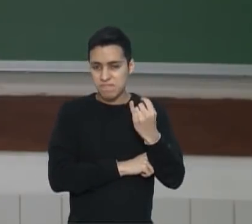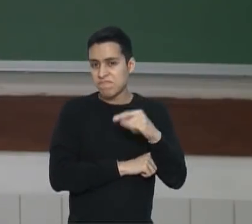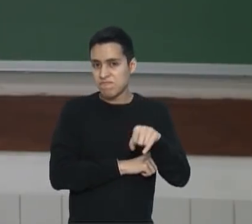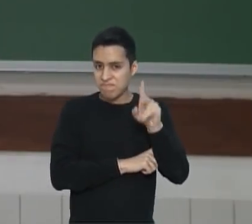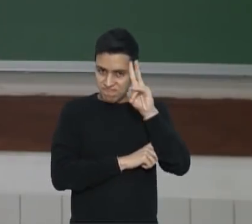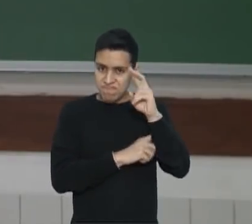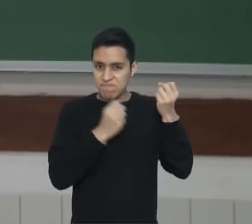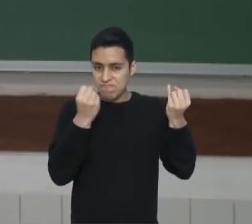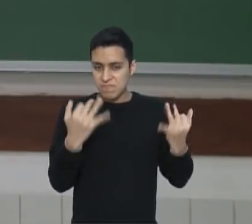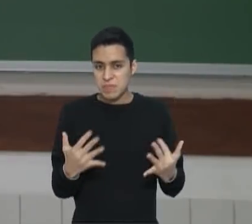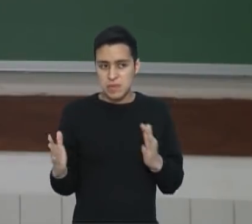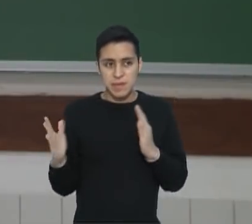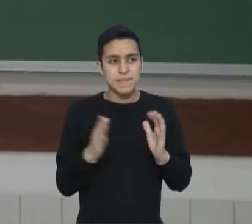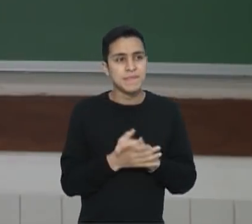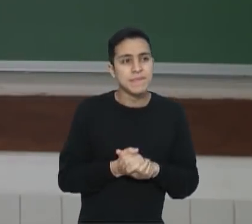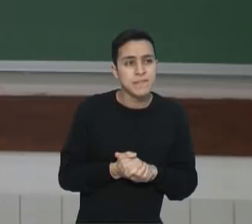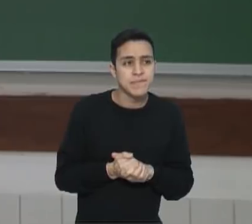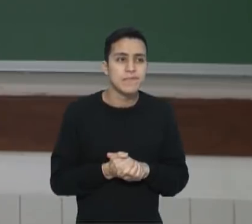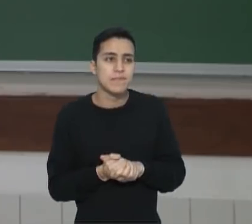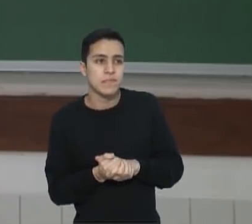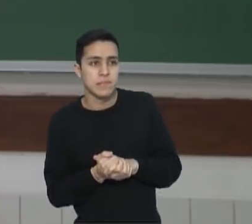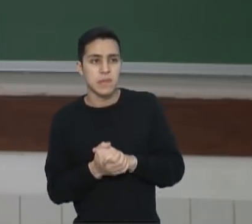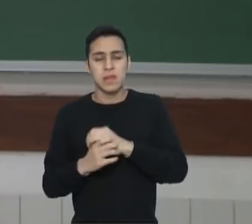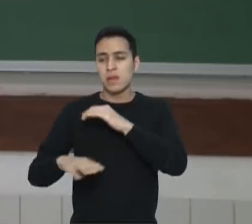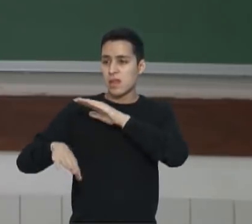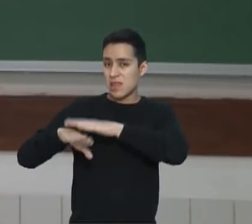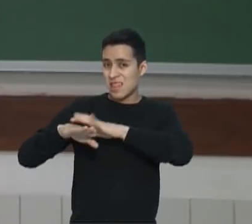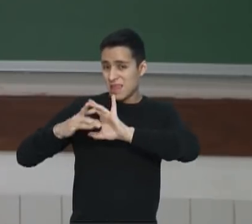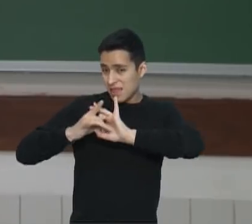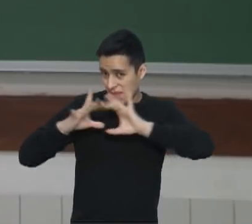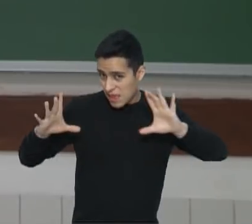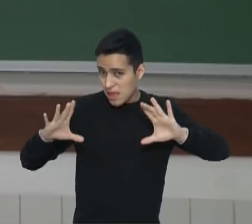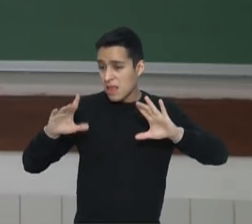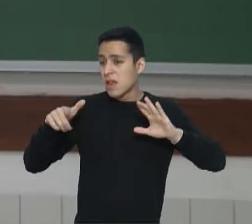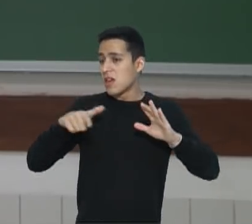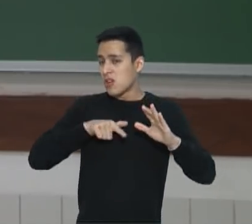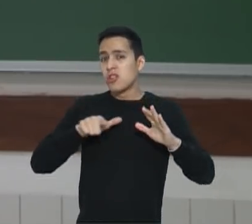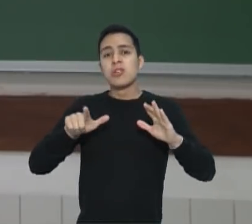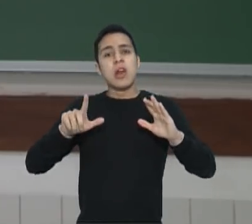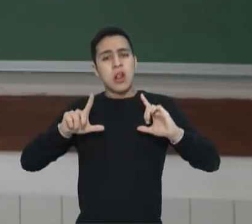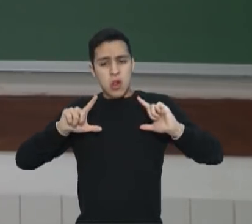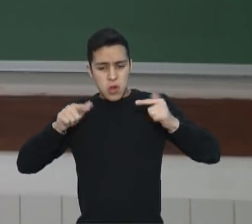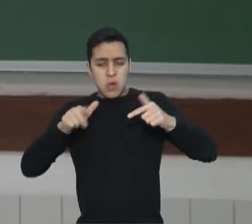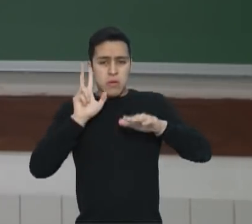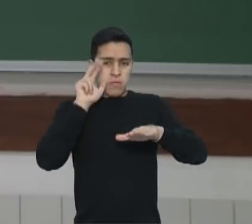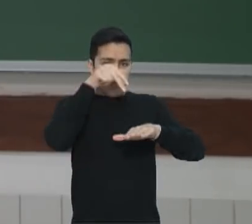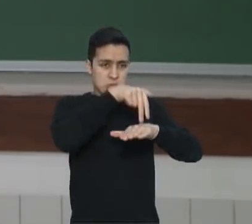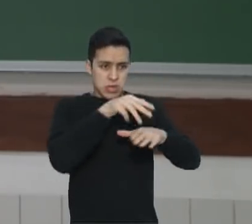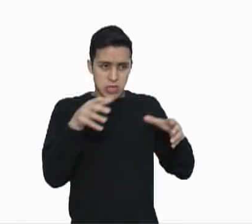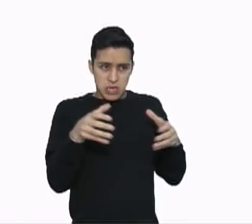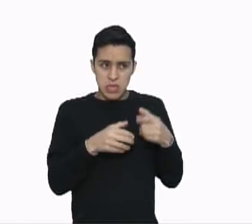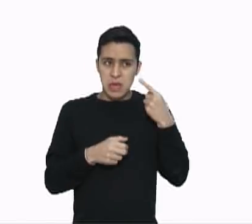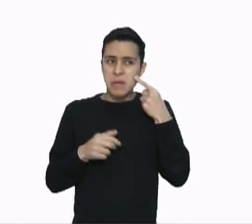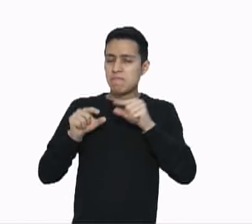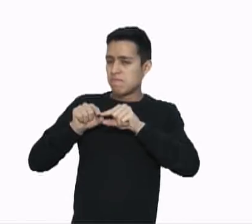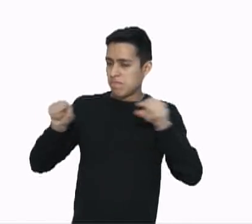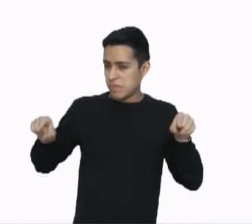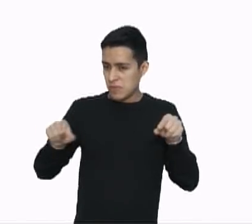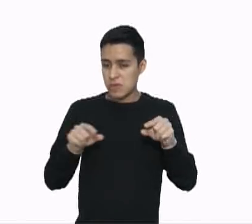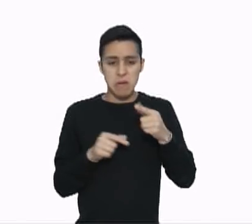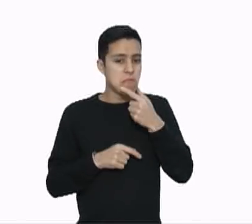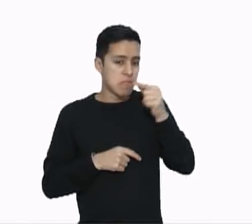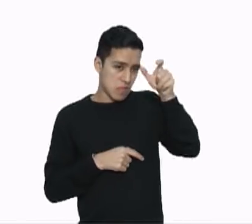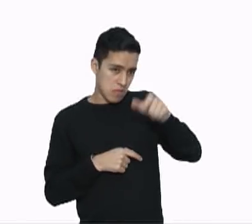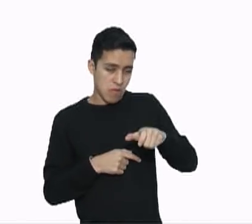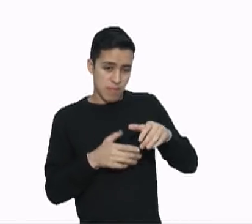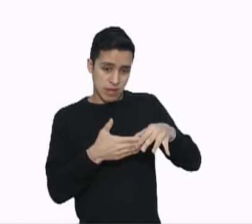teoria. A independência é marcada por uma luta partidária, Jawaharlal Nehru é o grande